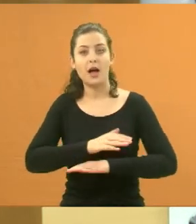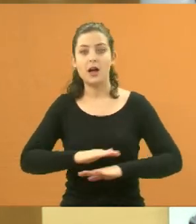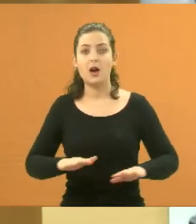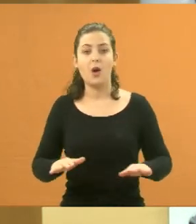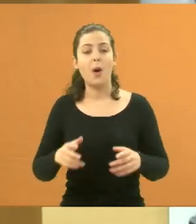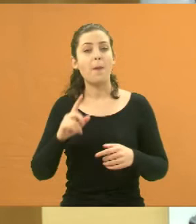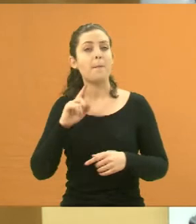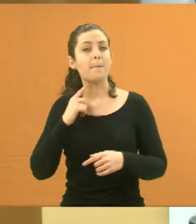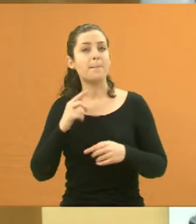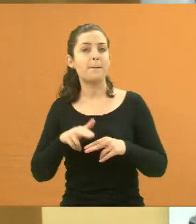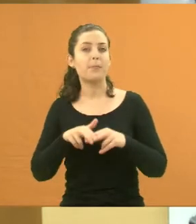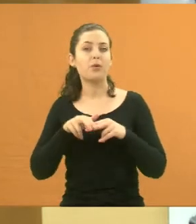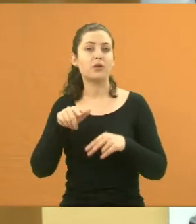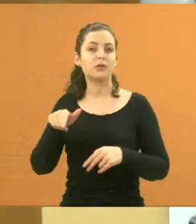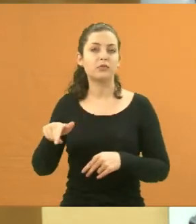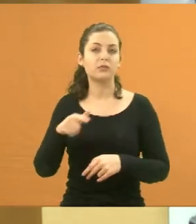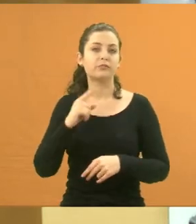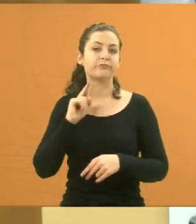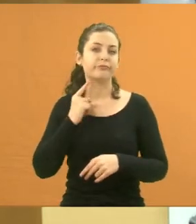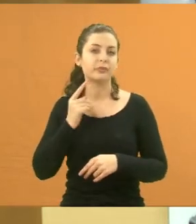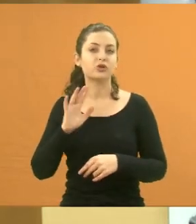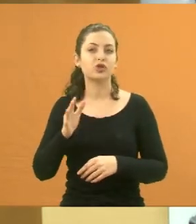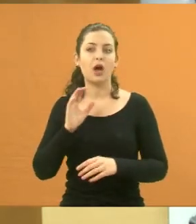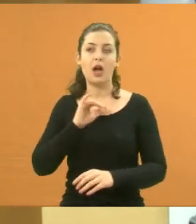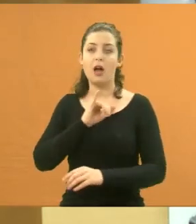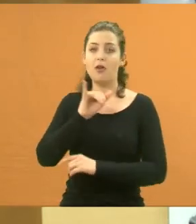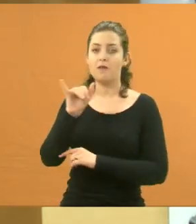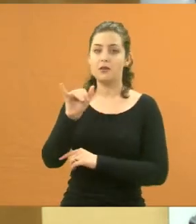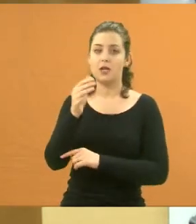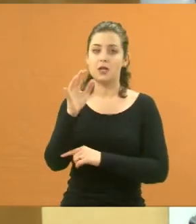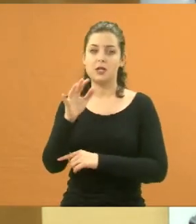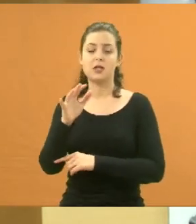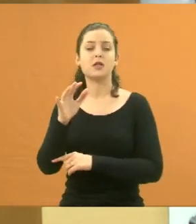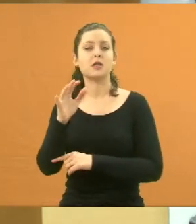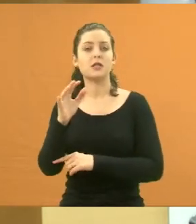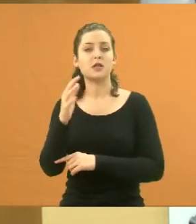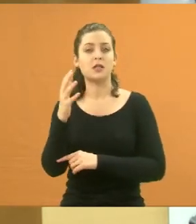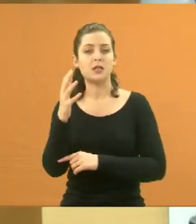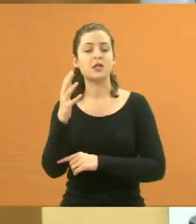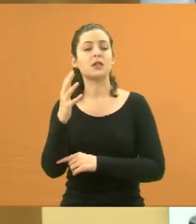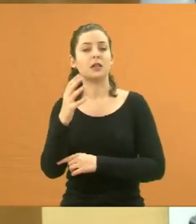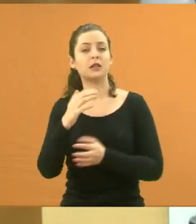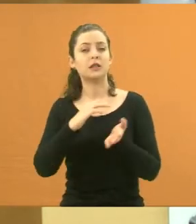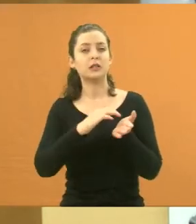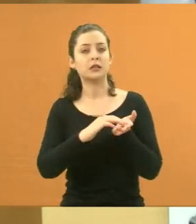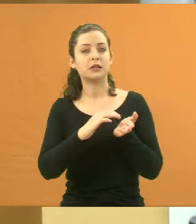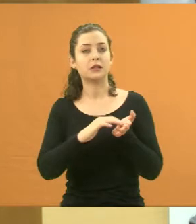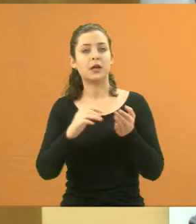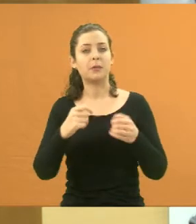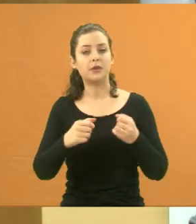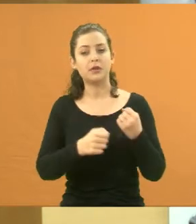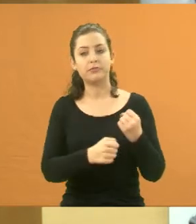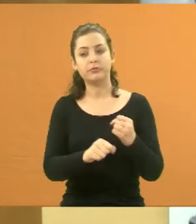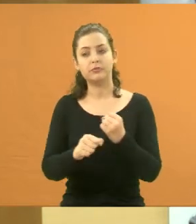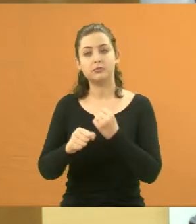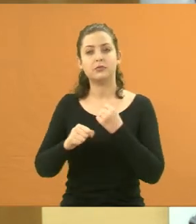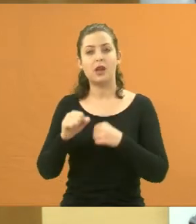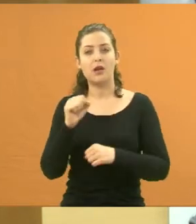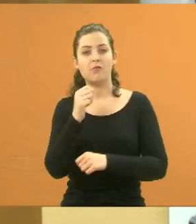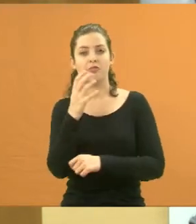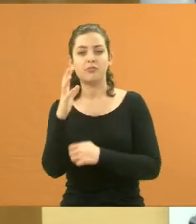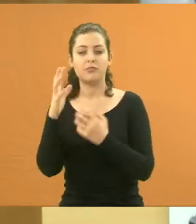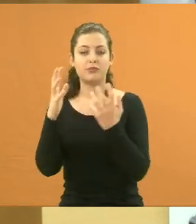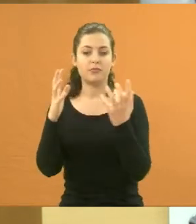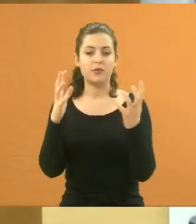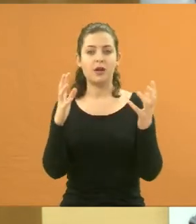praça está bem suja. A gente já comuniquei ao meio ambiente que tem que passar gente lá, porque ali tem muita árvore,